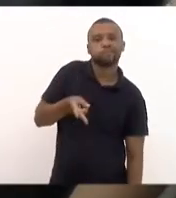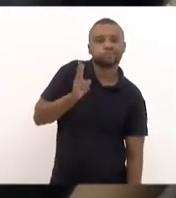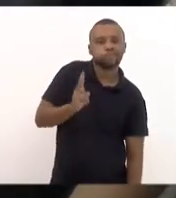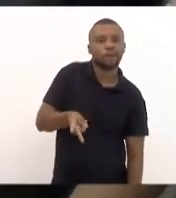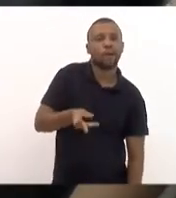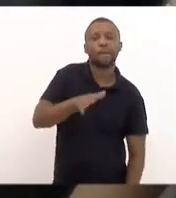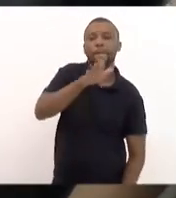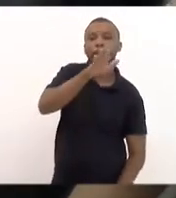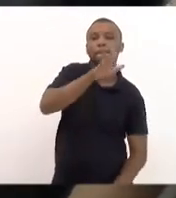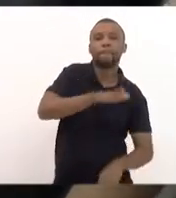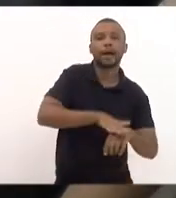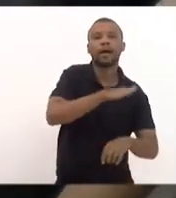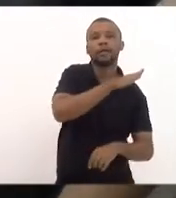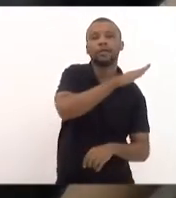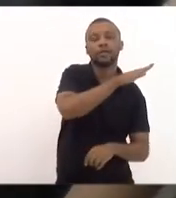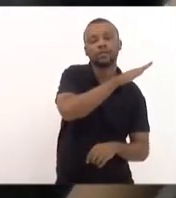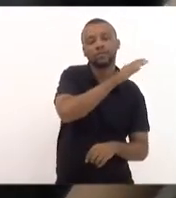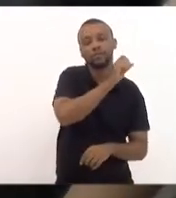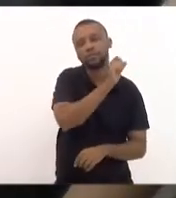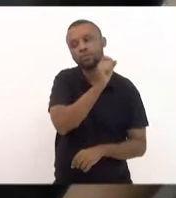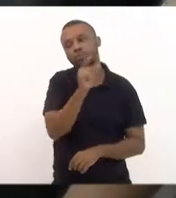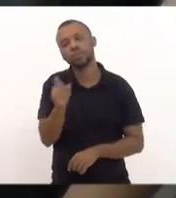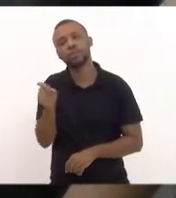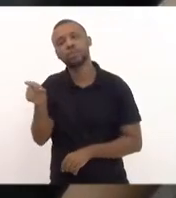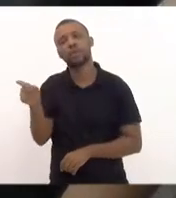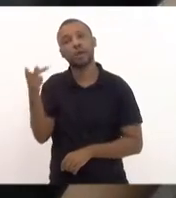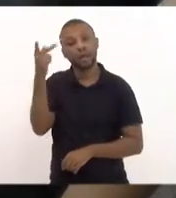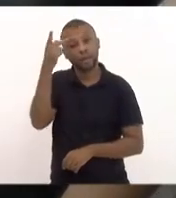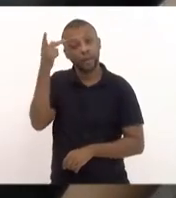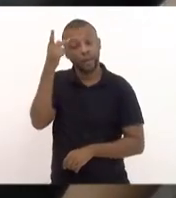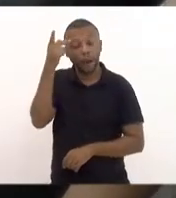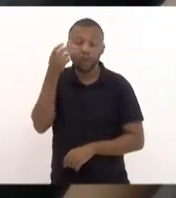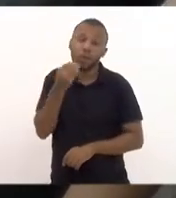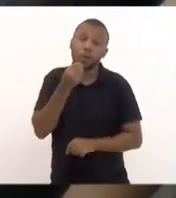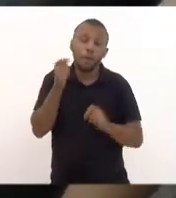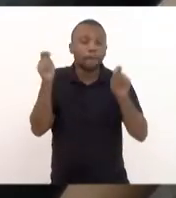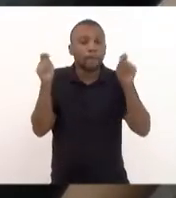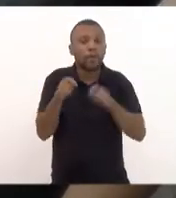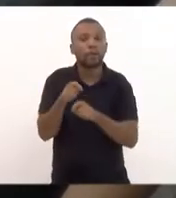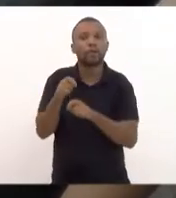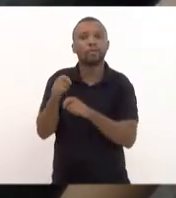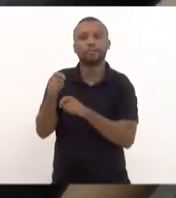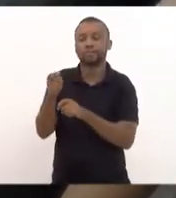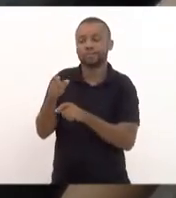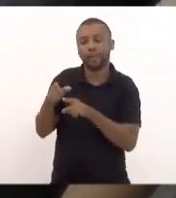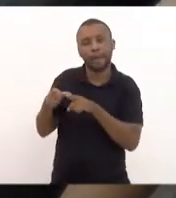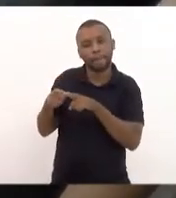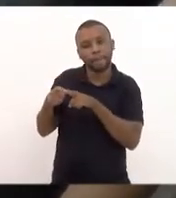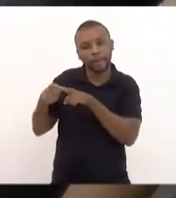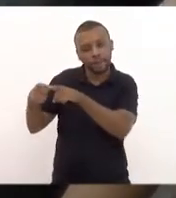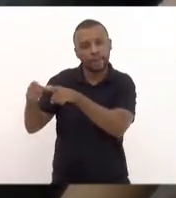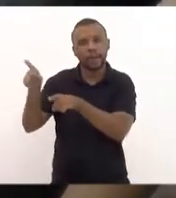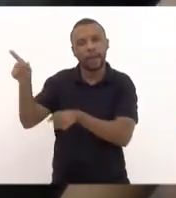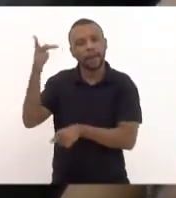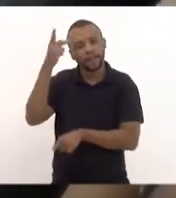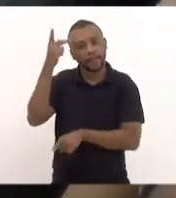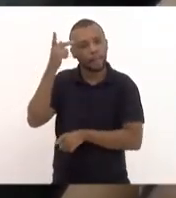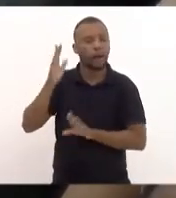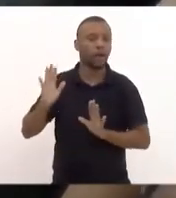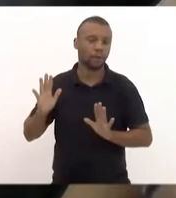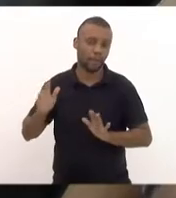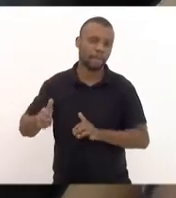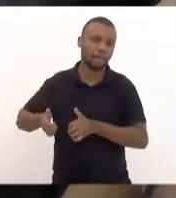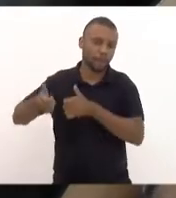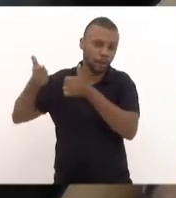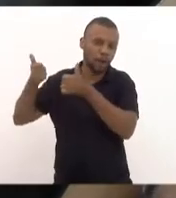que aonde eu tenho possibilidade de estar me instalando na periferia metropolitana de São Paulo. Então, na verdade, quer